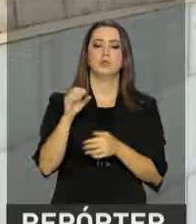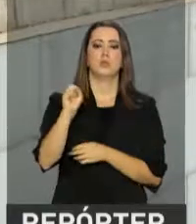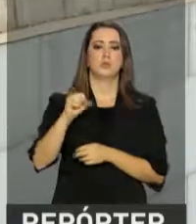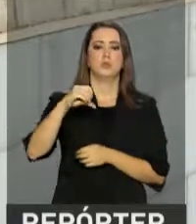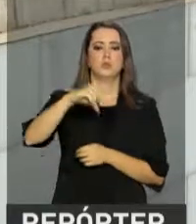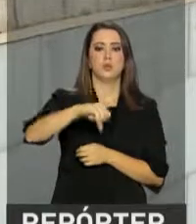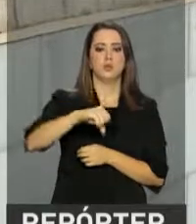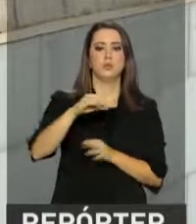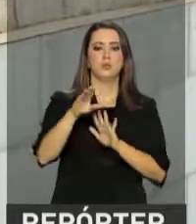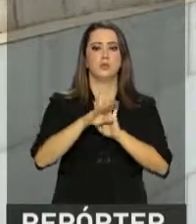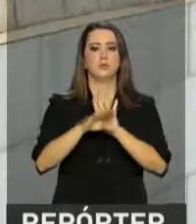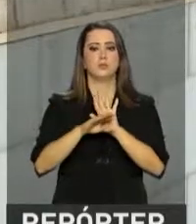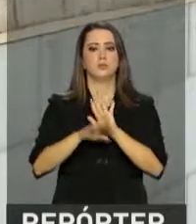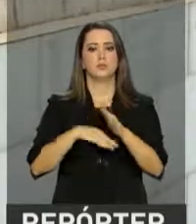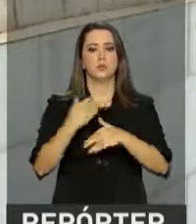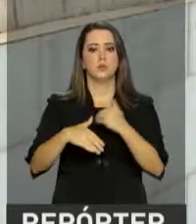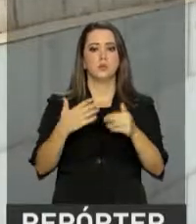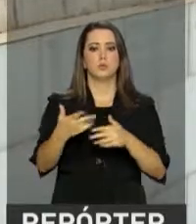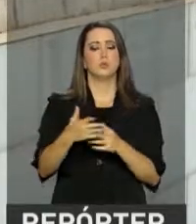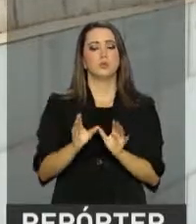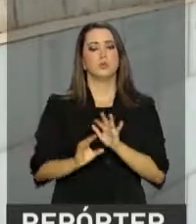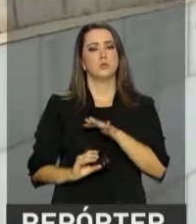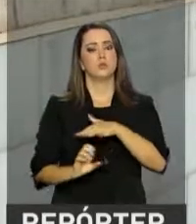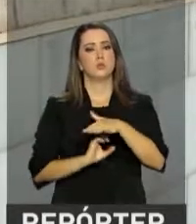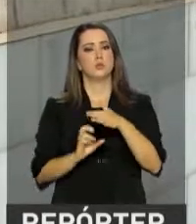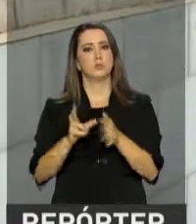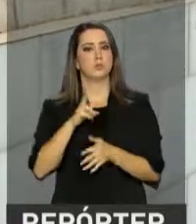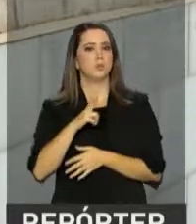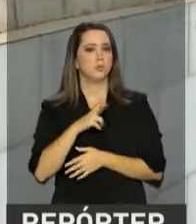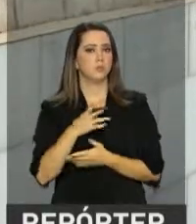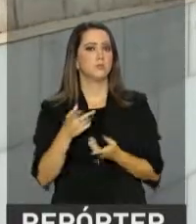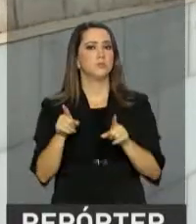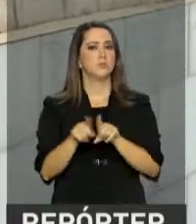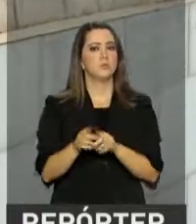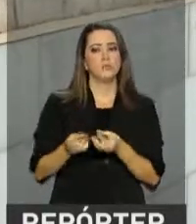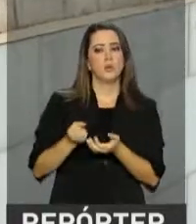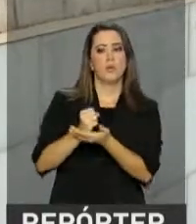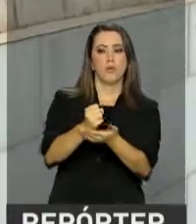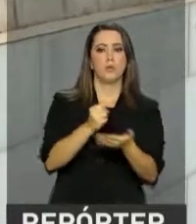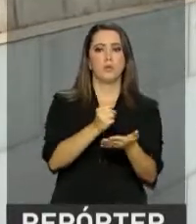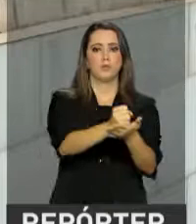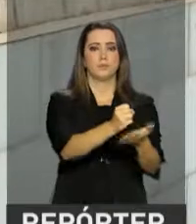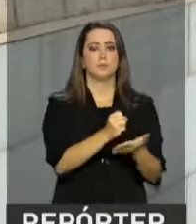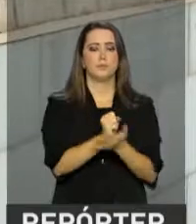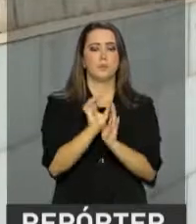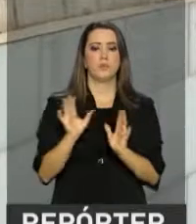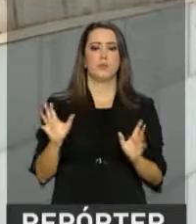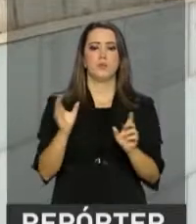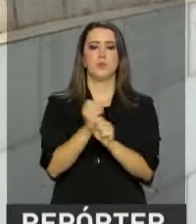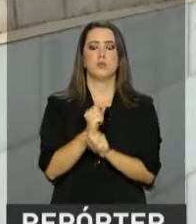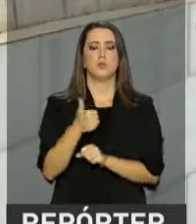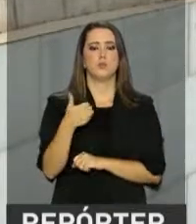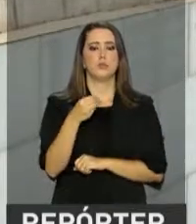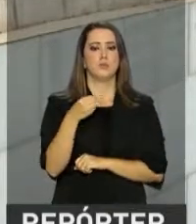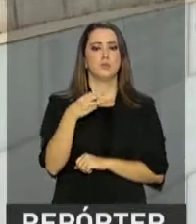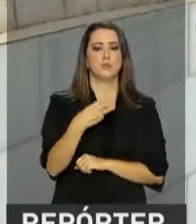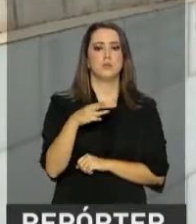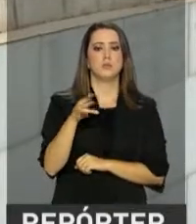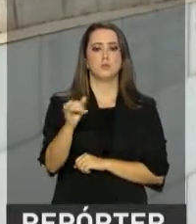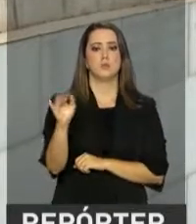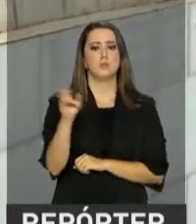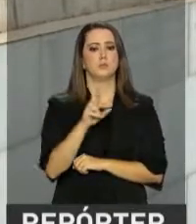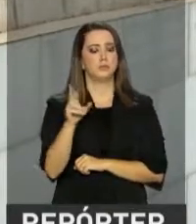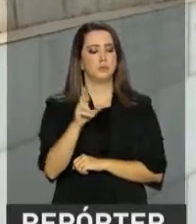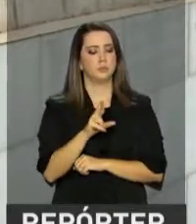89 projetos continuam sendo oferecidos a investidores privados. Eles somam 103 bilhões de reais